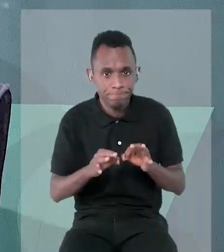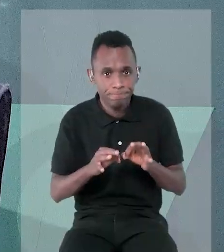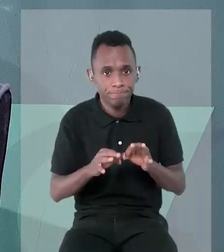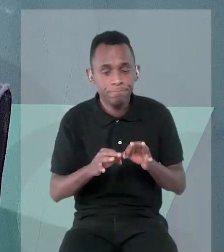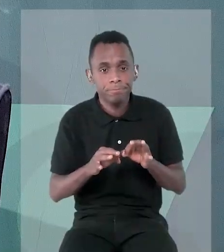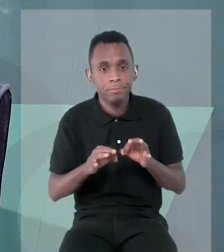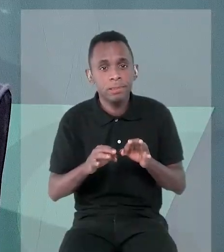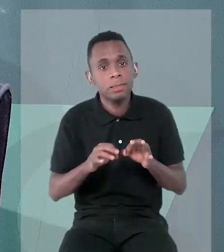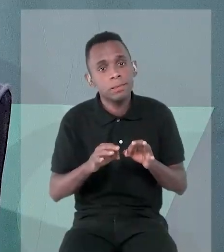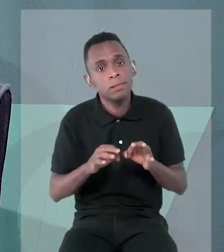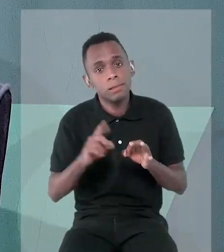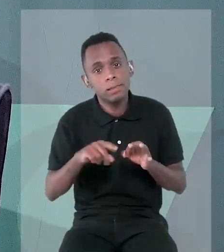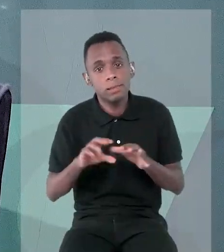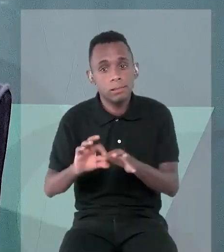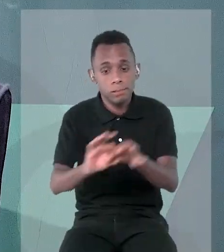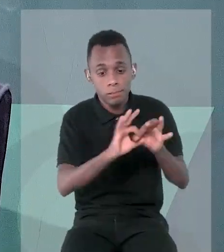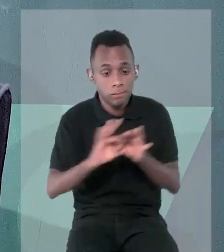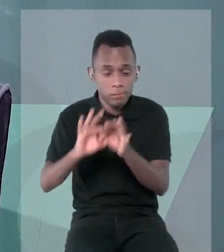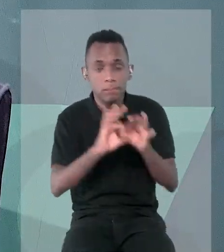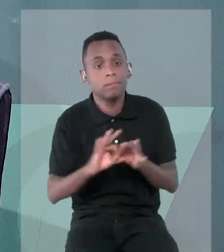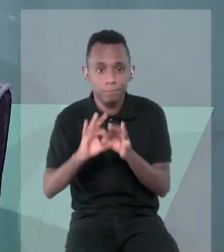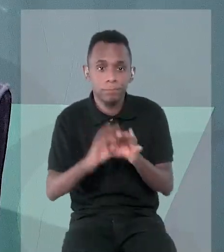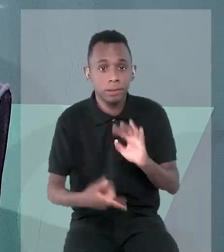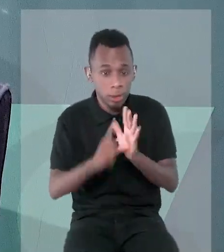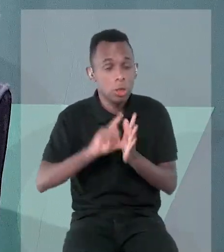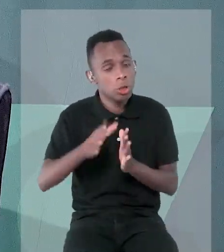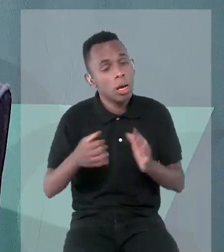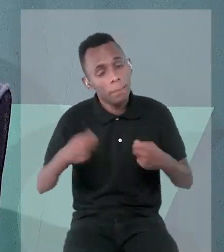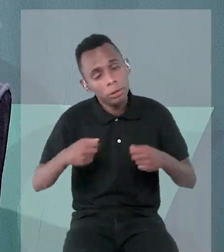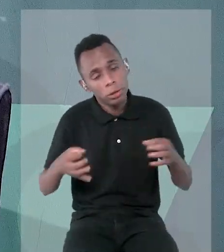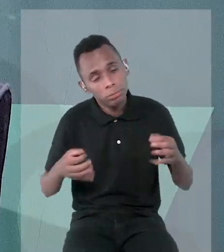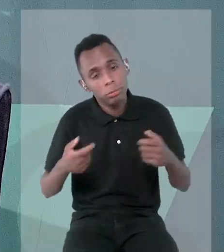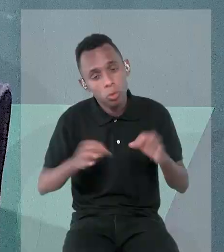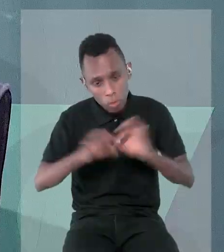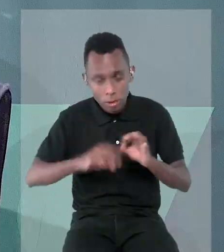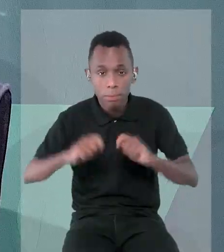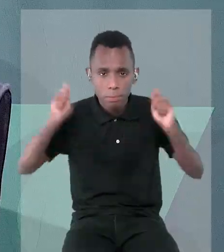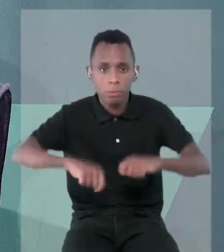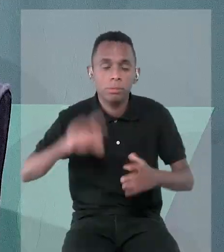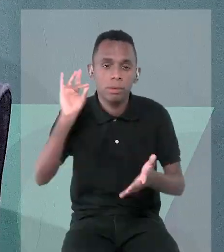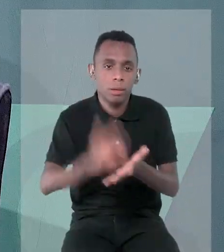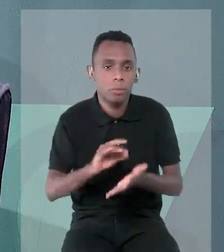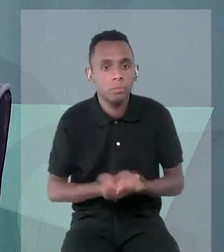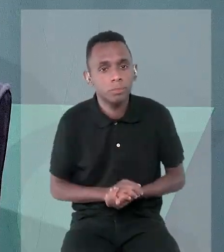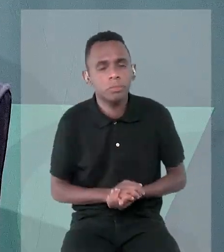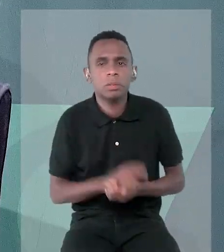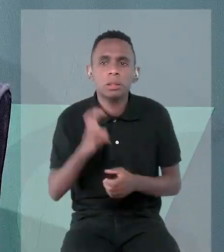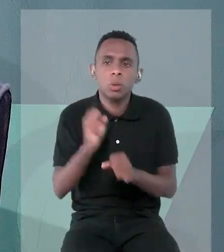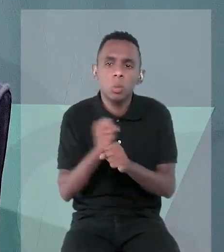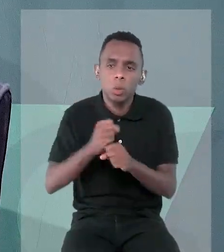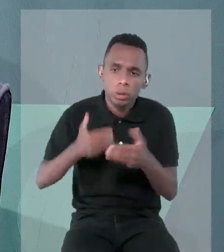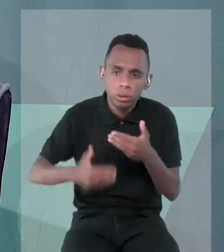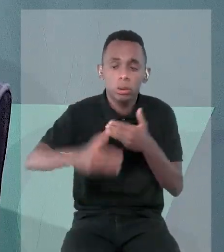essa rede muito antes que ela comece a acontecer, para lhe dar uma chance de acontecer de verdade. E aí, daqui a 5 anos, quando